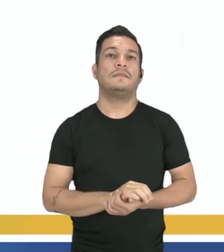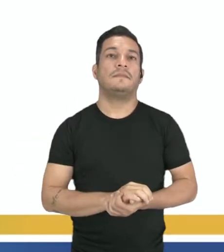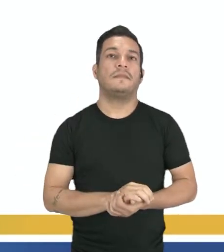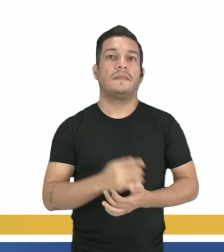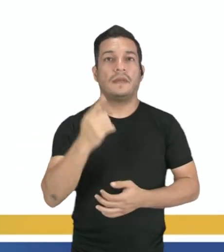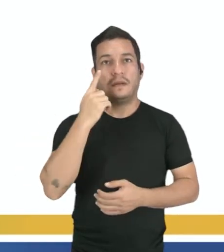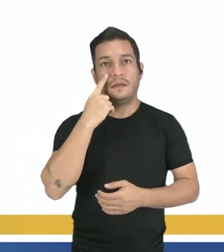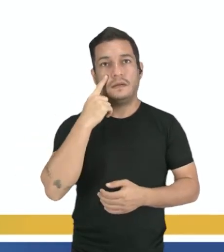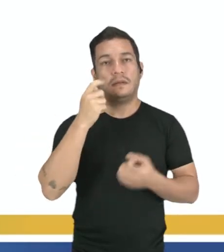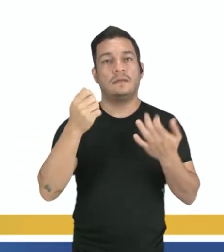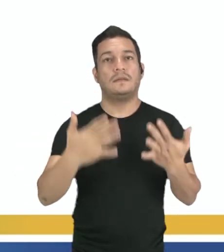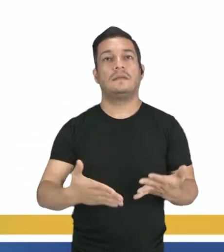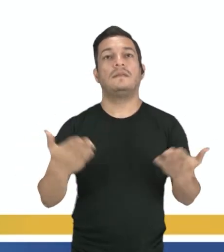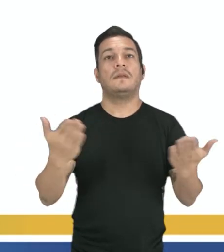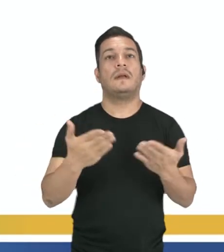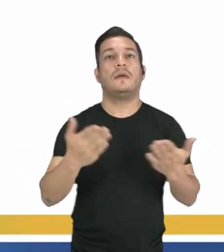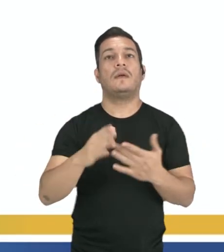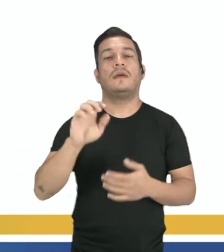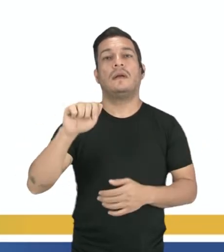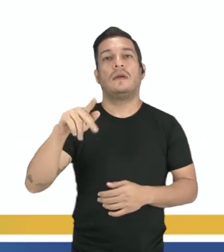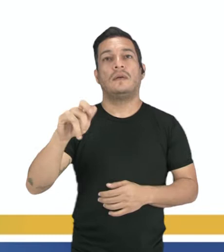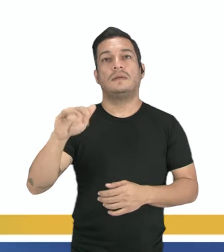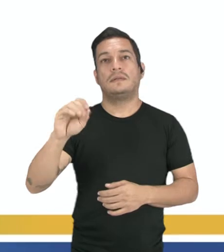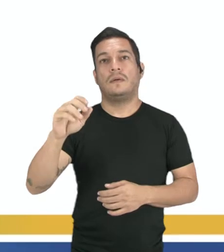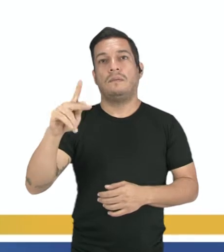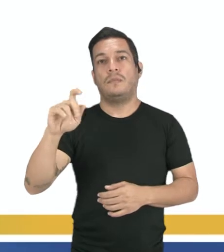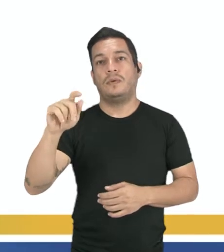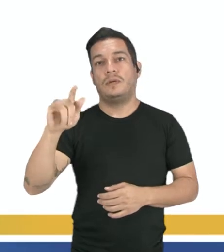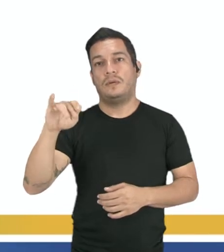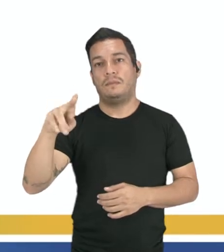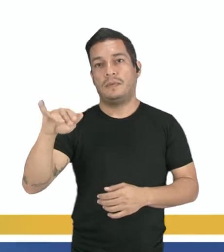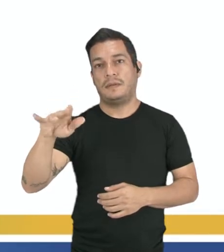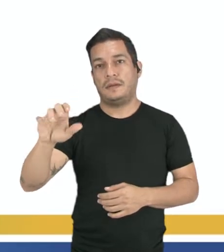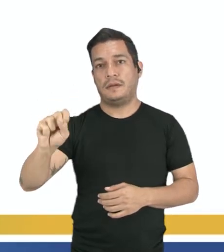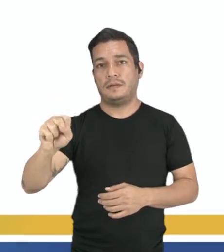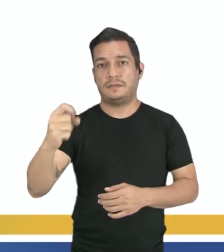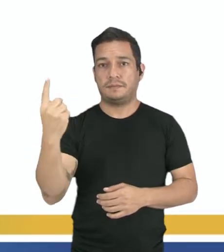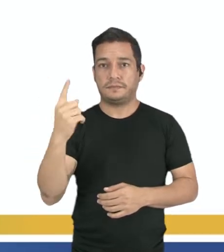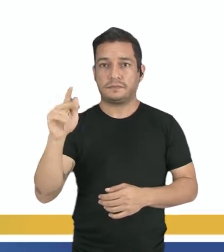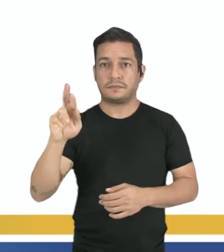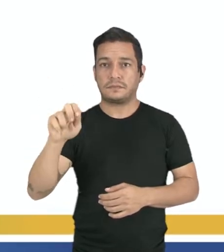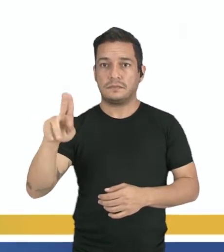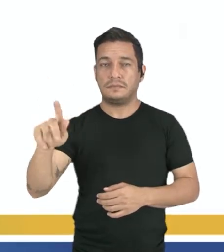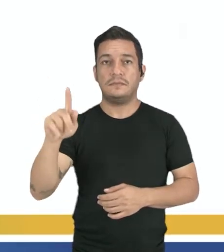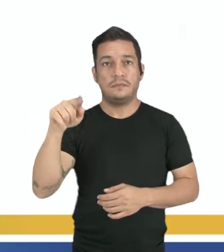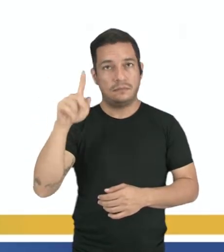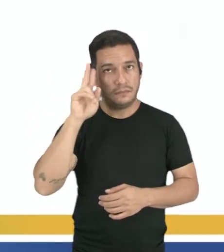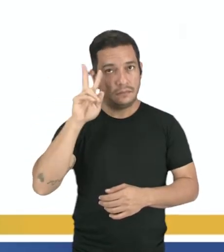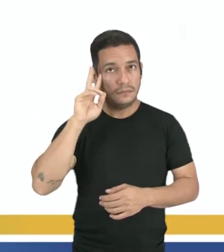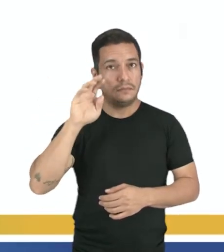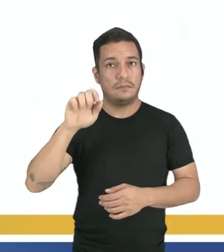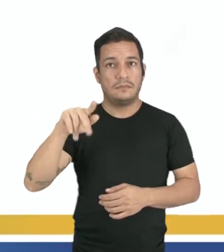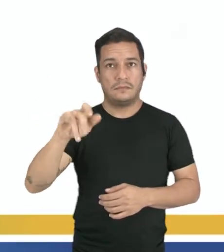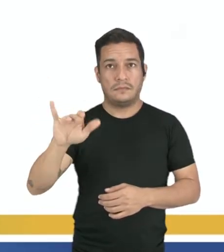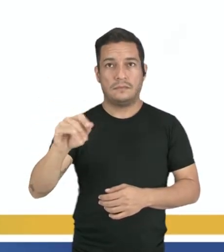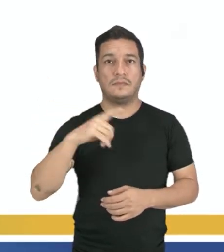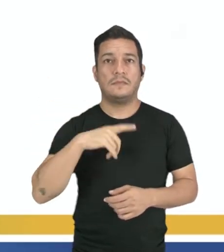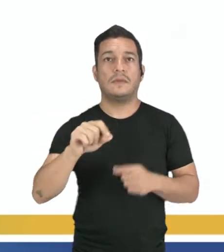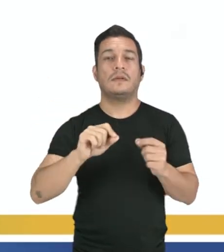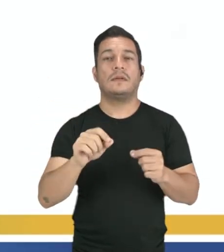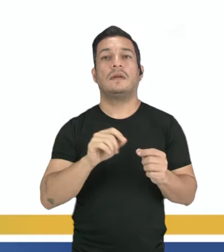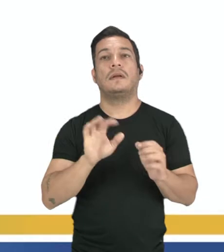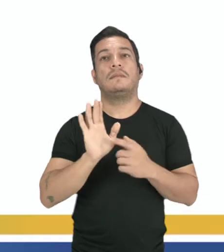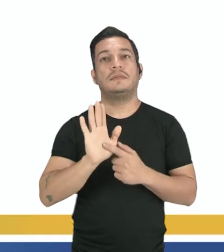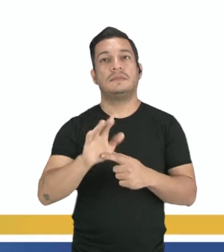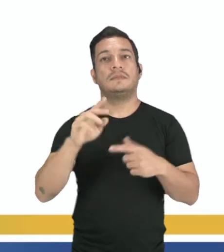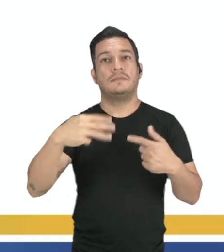Então, definiremos agora as equações polinomiais do primeiro grau, relembrando que equação é uma sentença matemática que apresenta uma